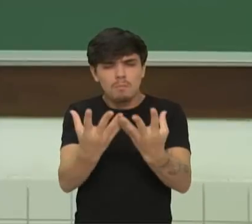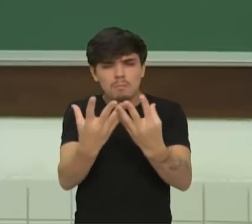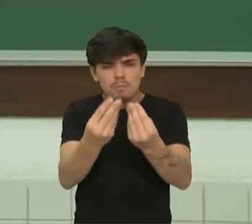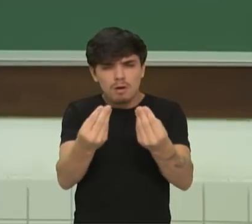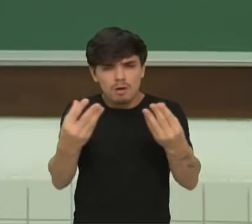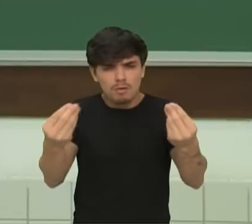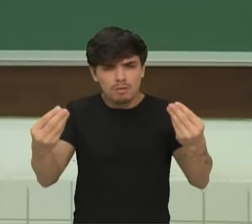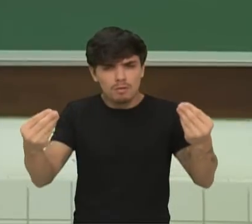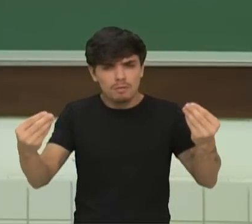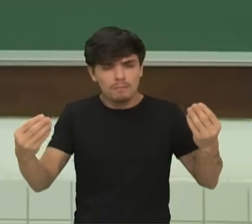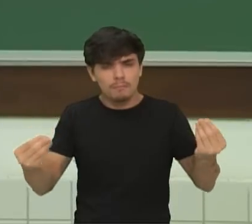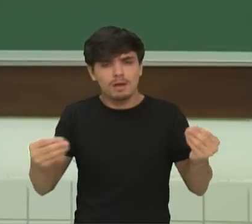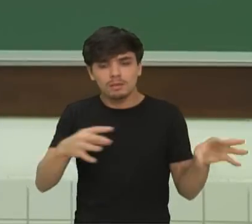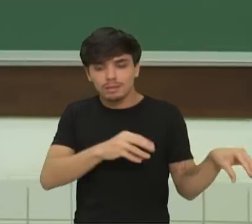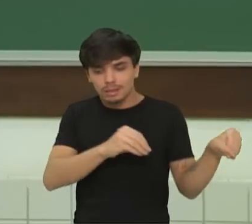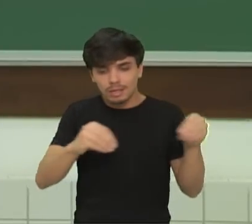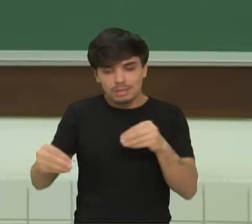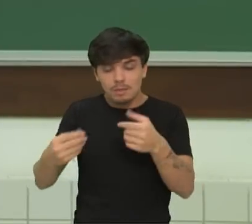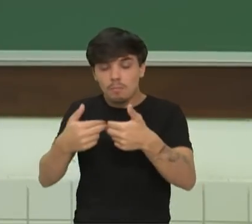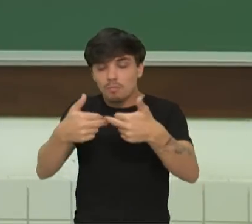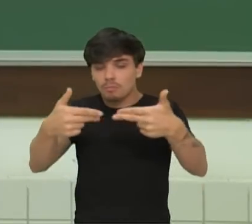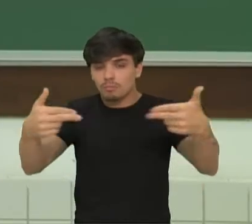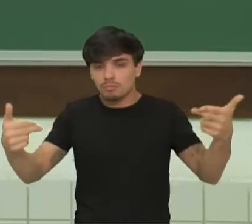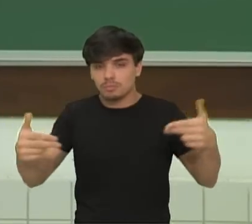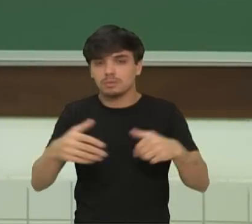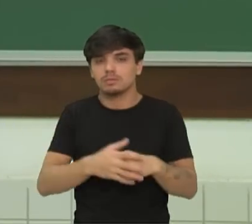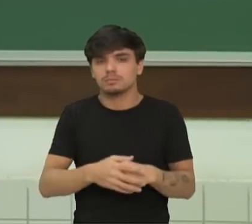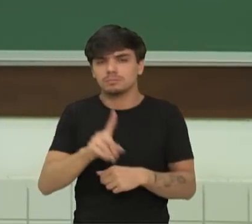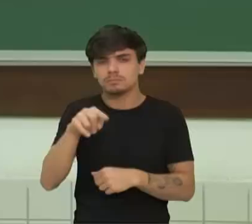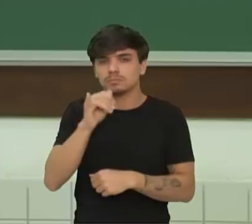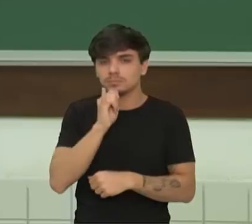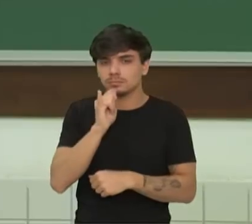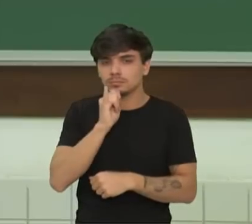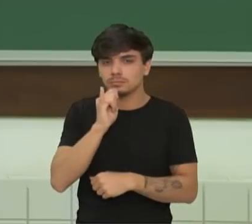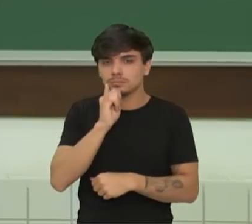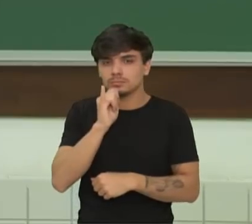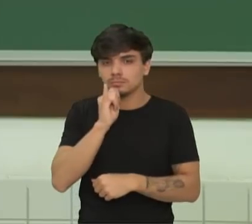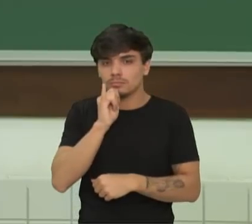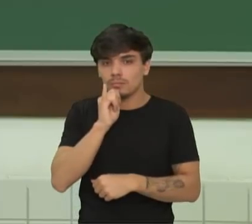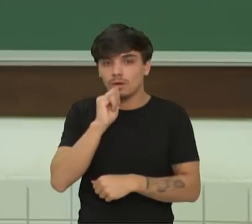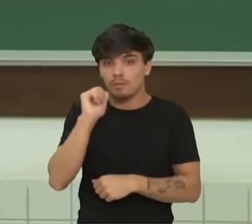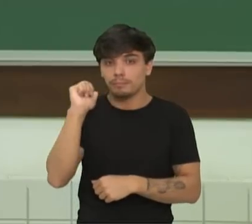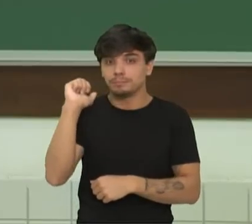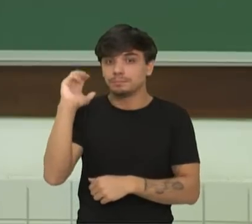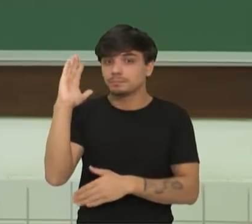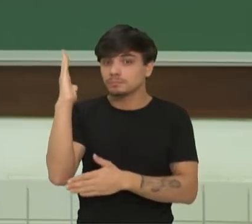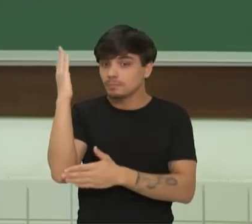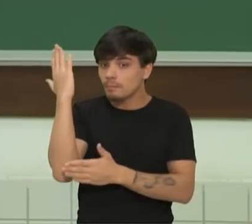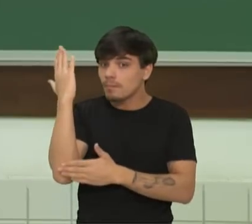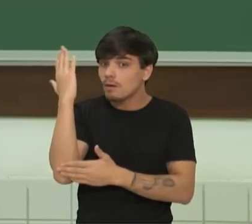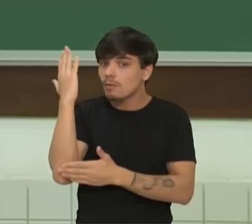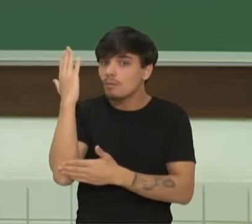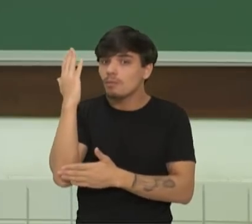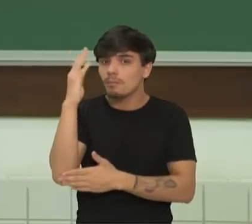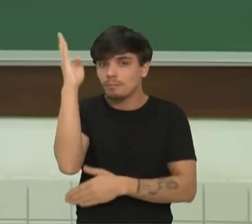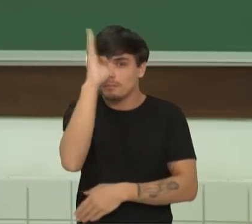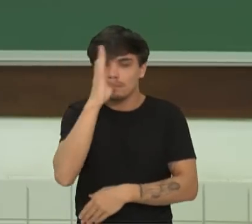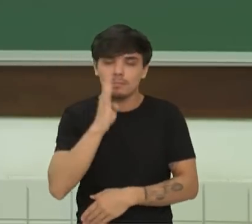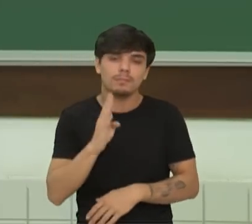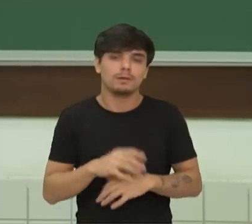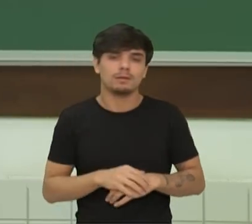trazer grandes quantidades de mercadorias. Quer ver um exemplo? Por exemplo, o pau-brasil. Imagine o tanto de madeira,